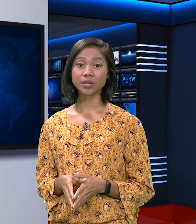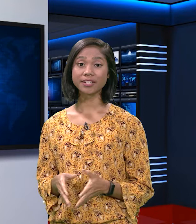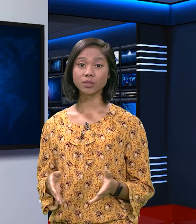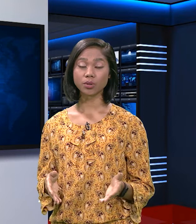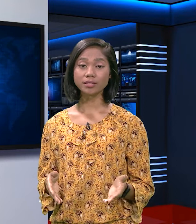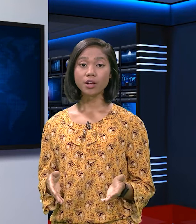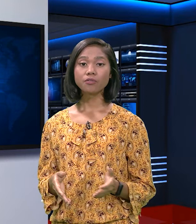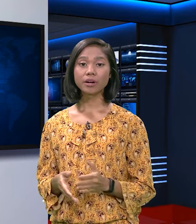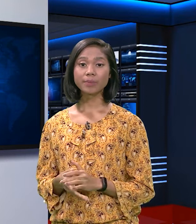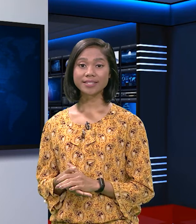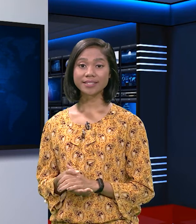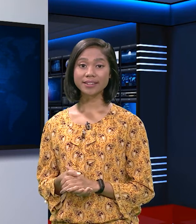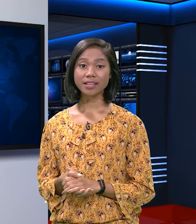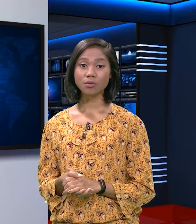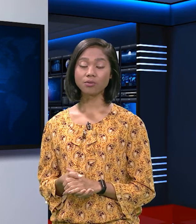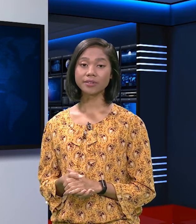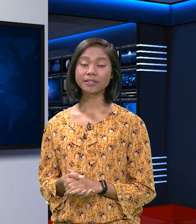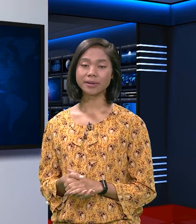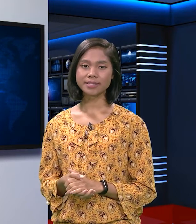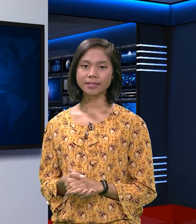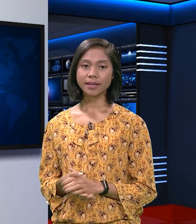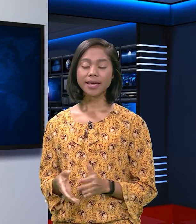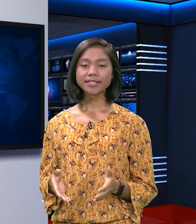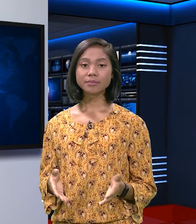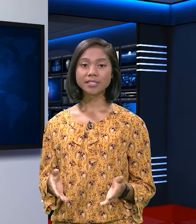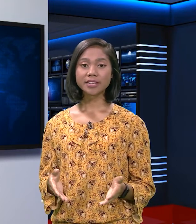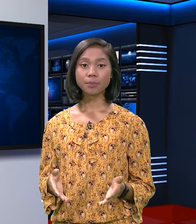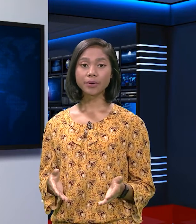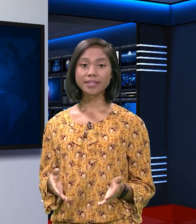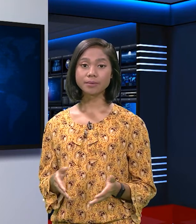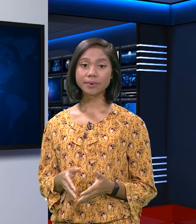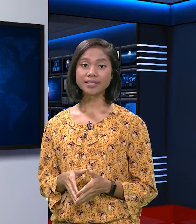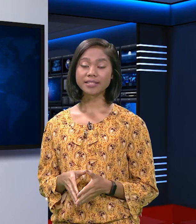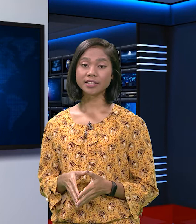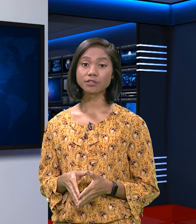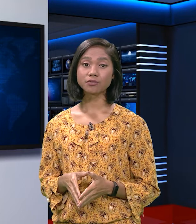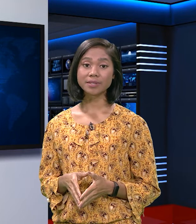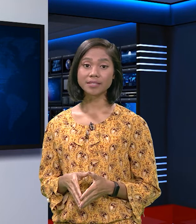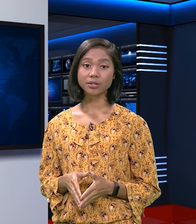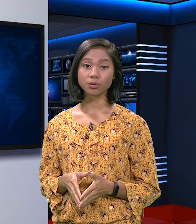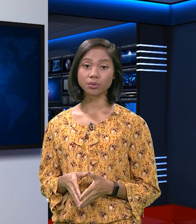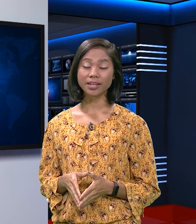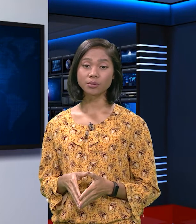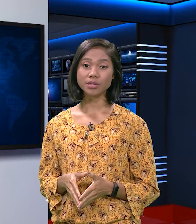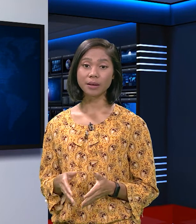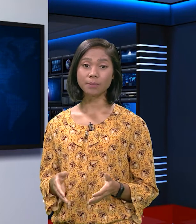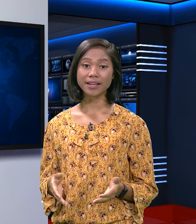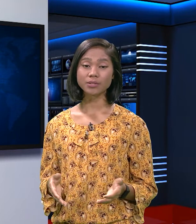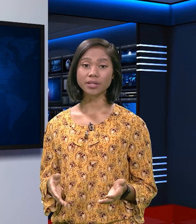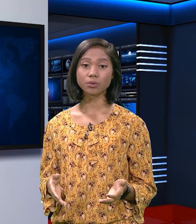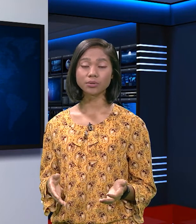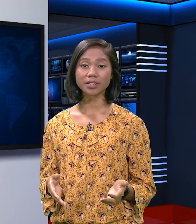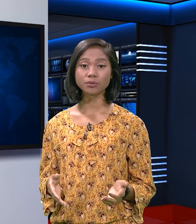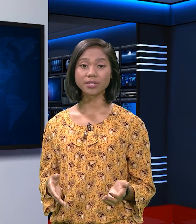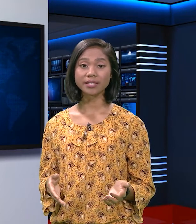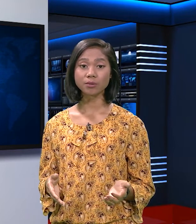42.700 candidaturas foram apresentadas ao Converte Mais. Esta medida apoia as empresas na transformação de contratos a prazo